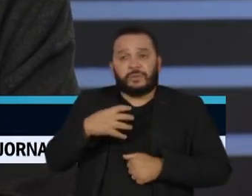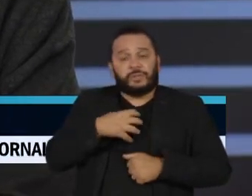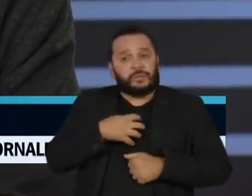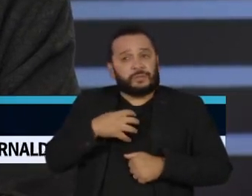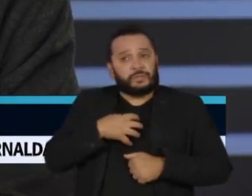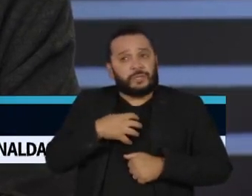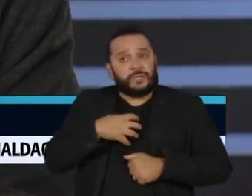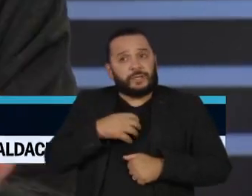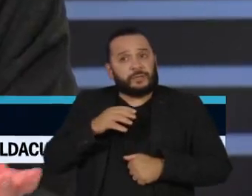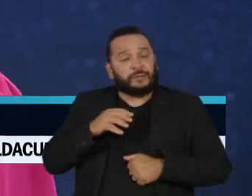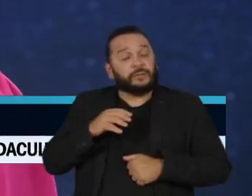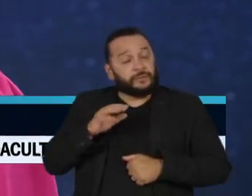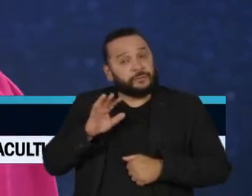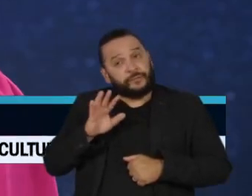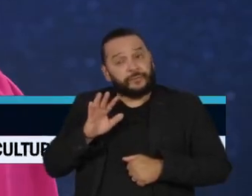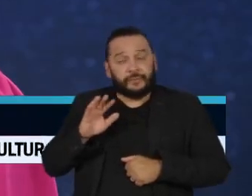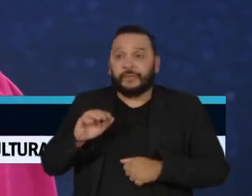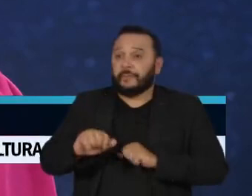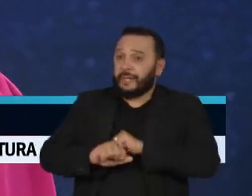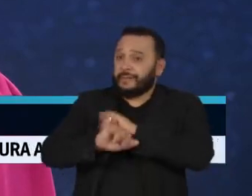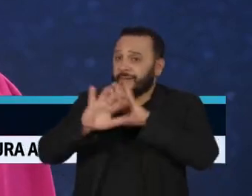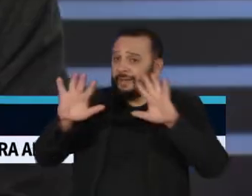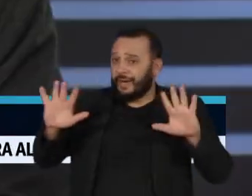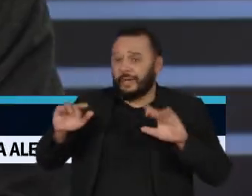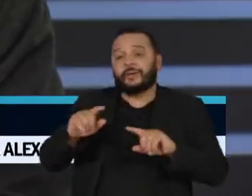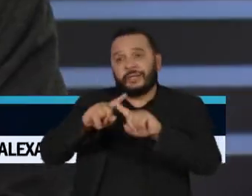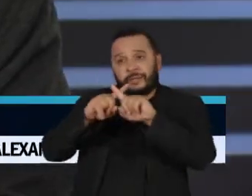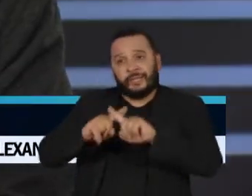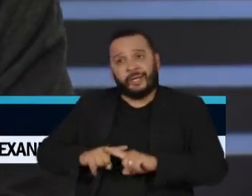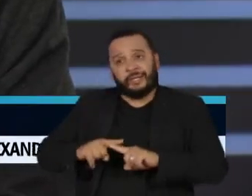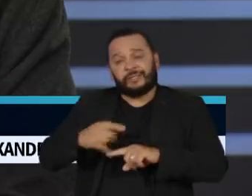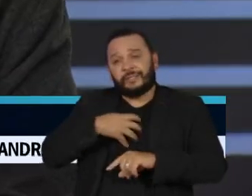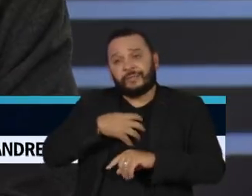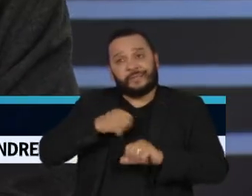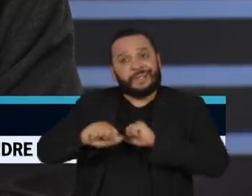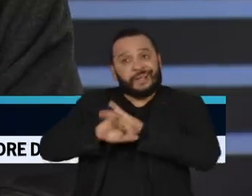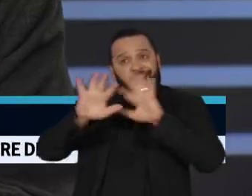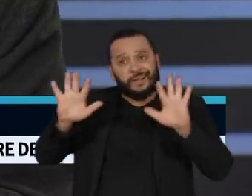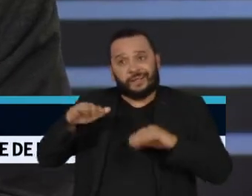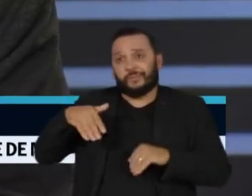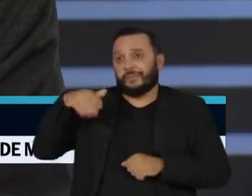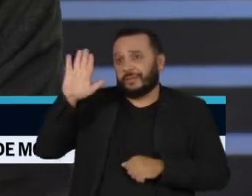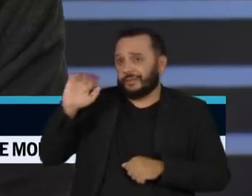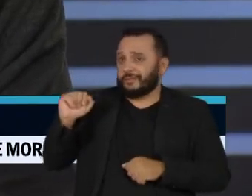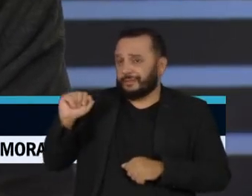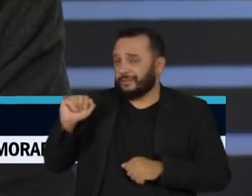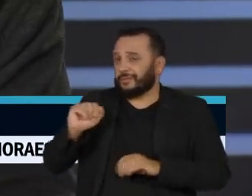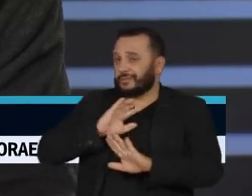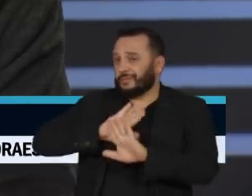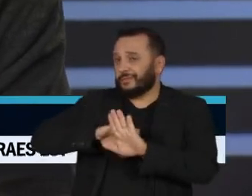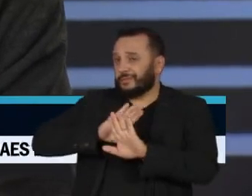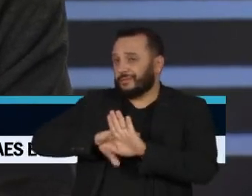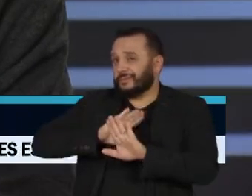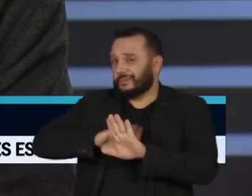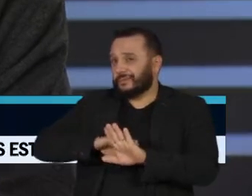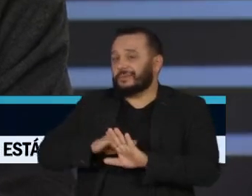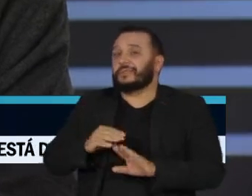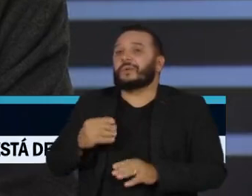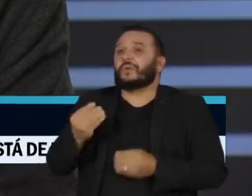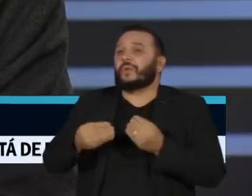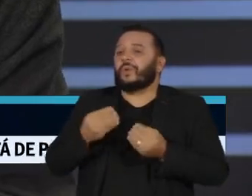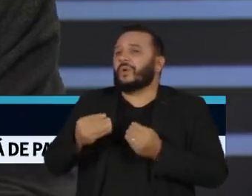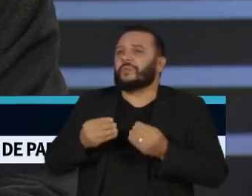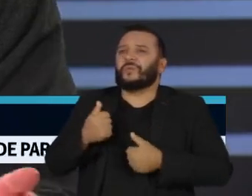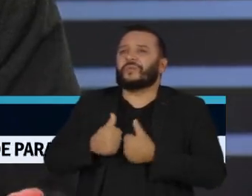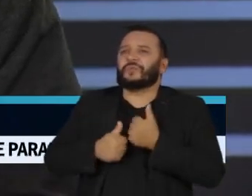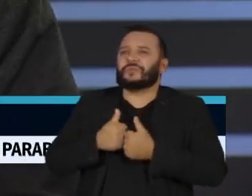mais torneios não jogos uma maneira mais transparente do que eles fazem parte como é que foi parar a copa no